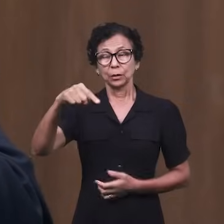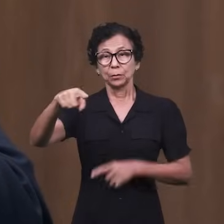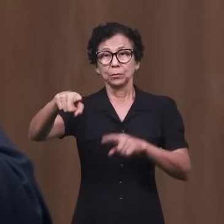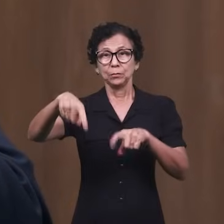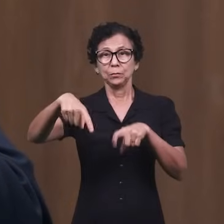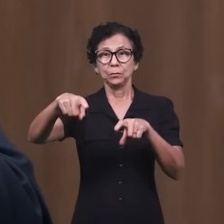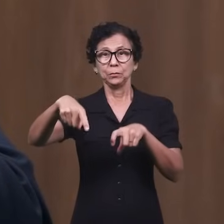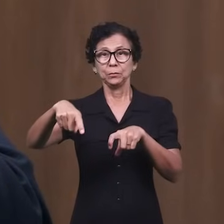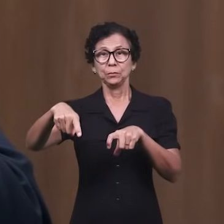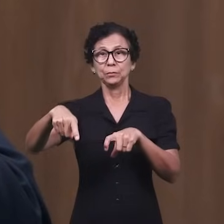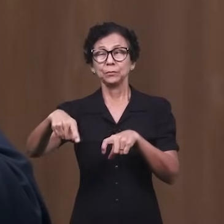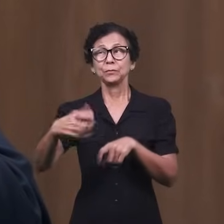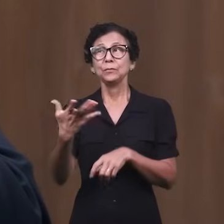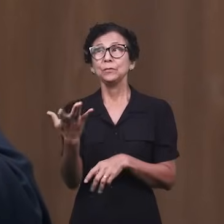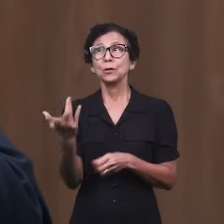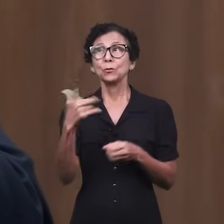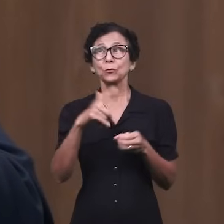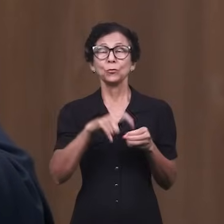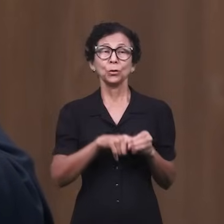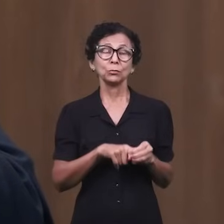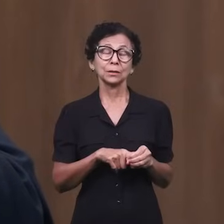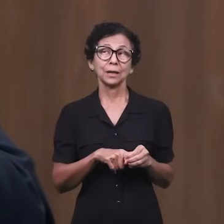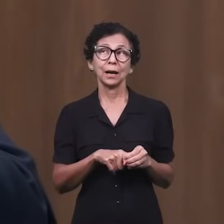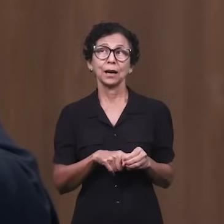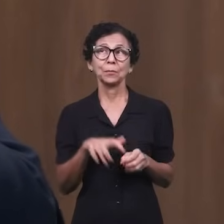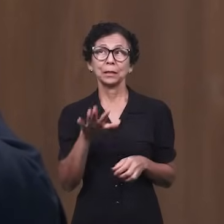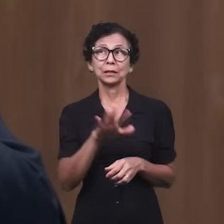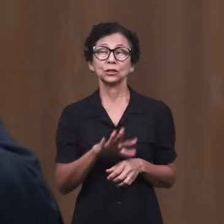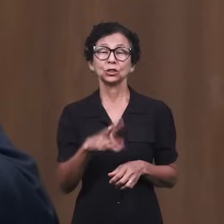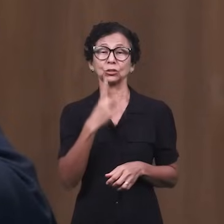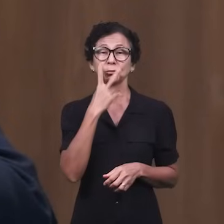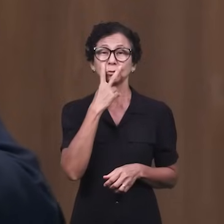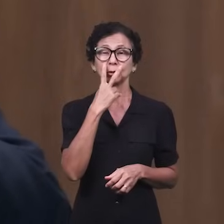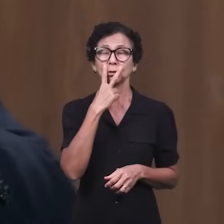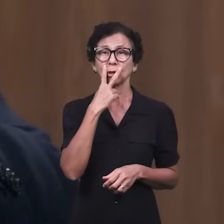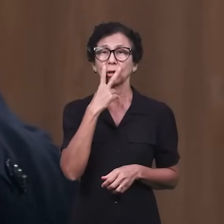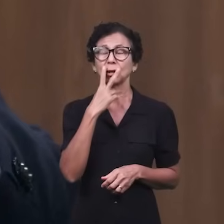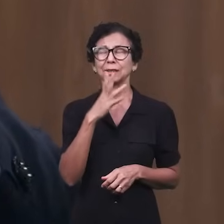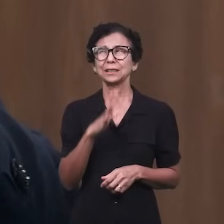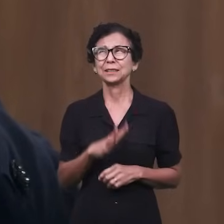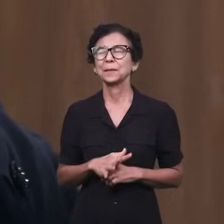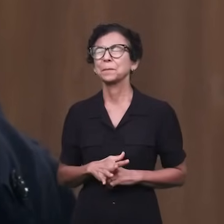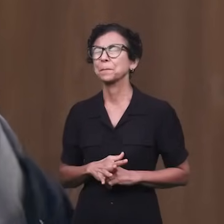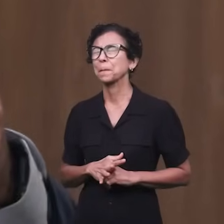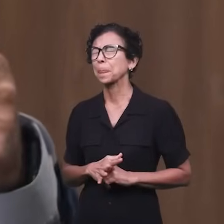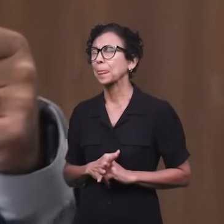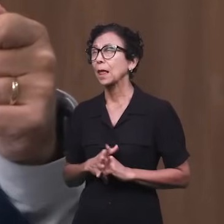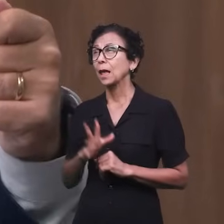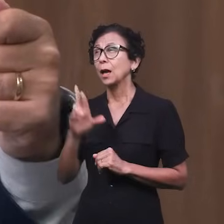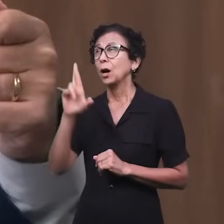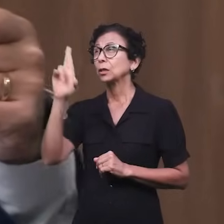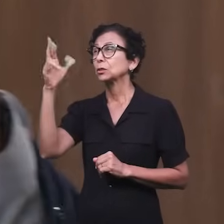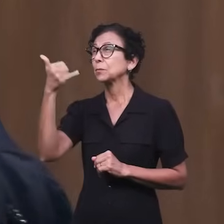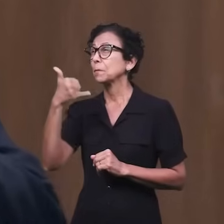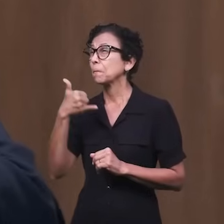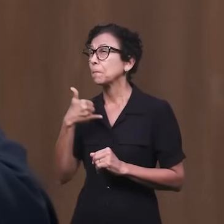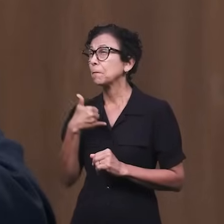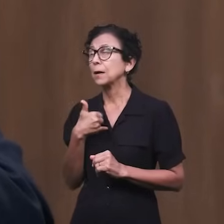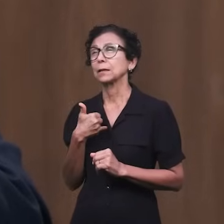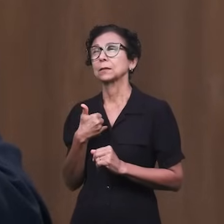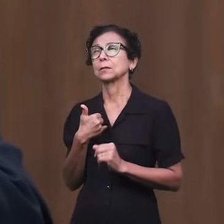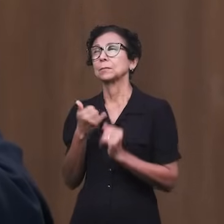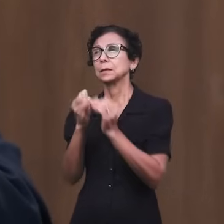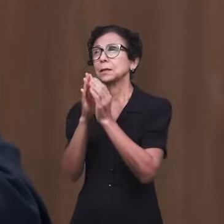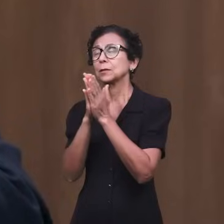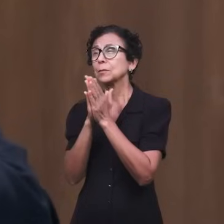uma vez eu me ajoelhei e eu pedi a Deus que ao abrir a palavra ele falasse comigo porque tava demorando